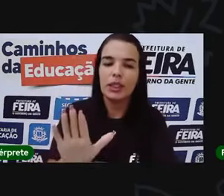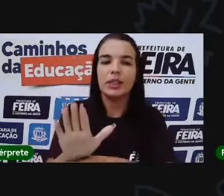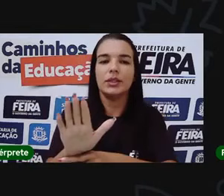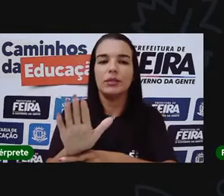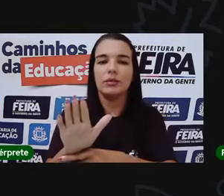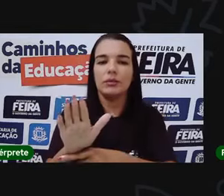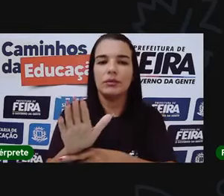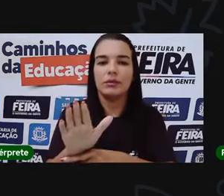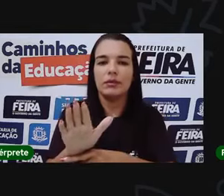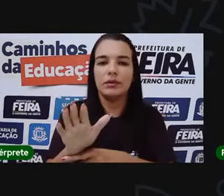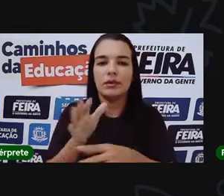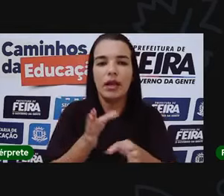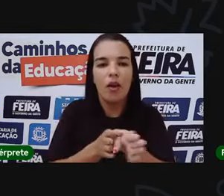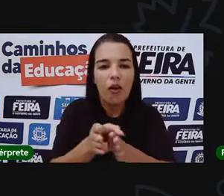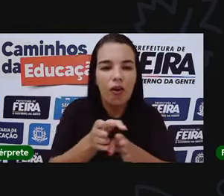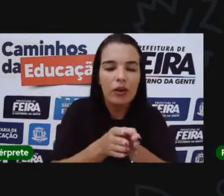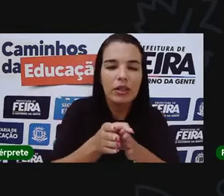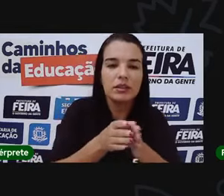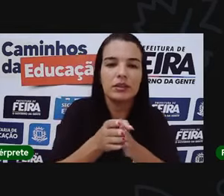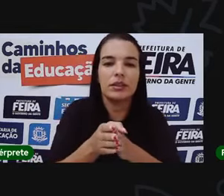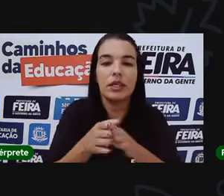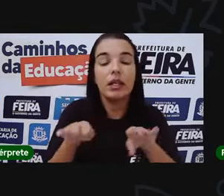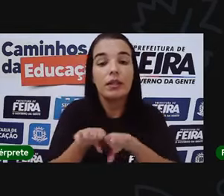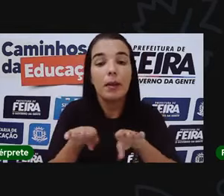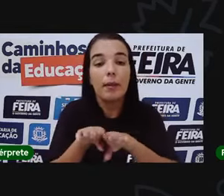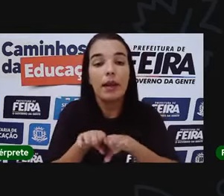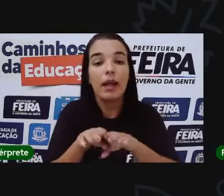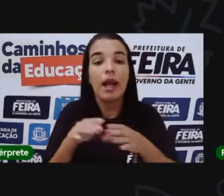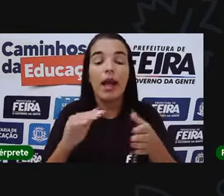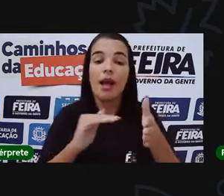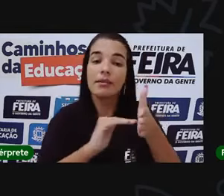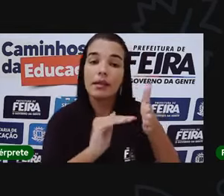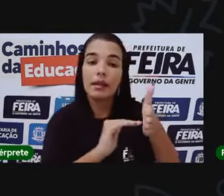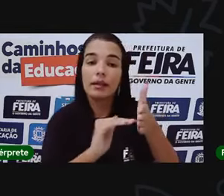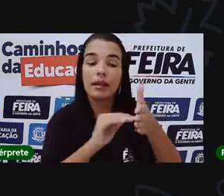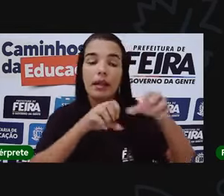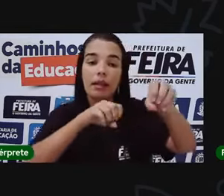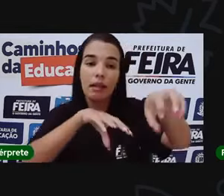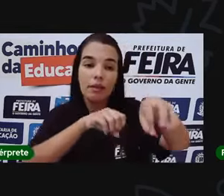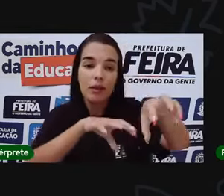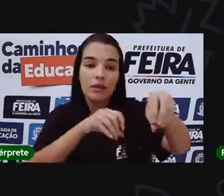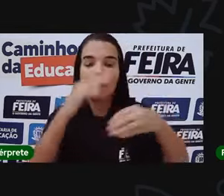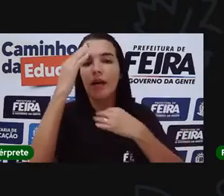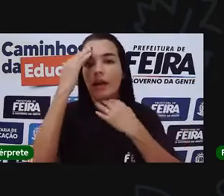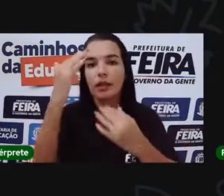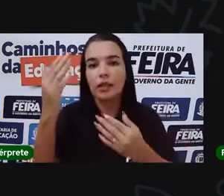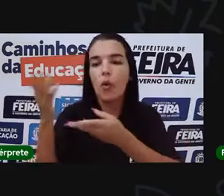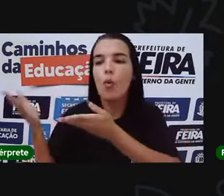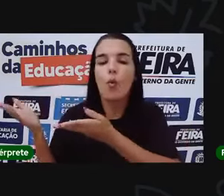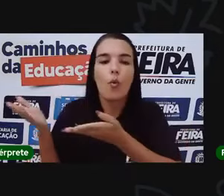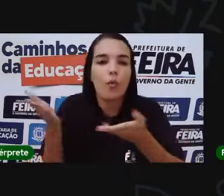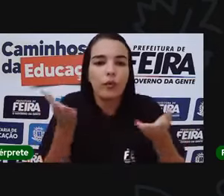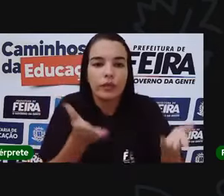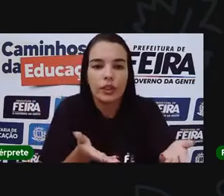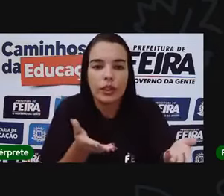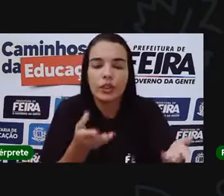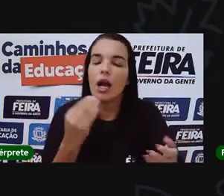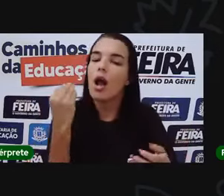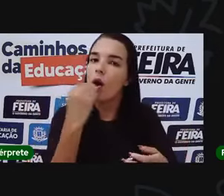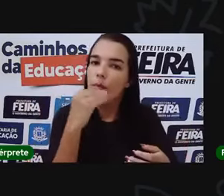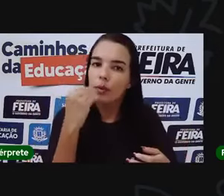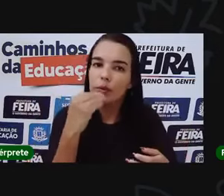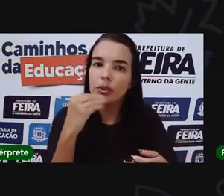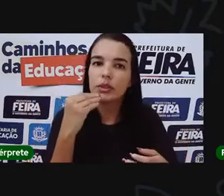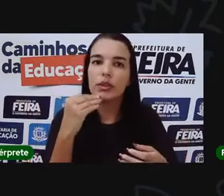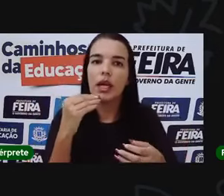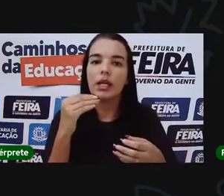e agradeço a Secretaria de Educação, na pessoa da Pro Railda, da professora Beth, pelo convite, pela oportunidade, não é, de